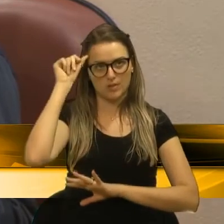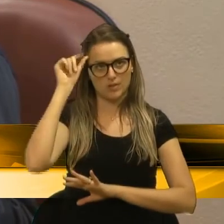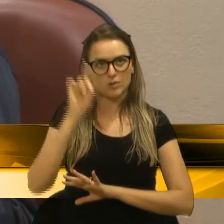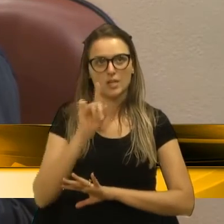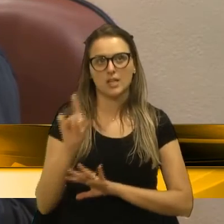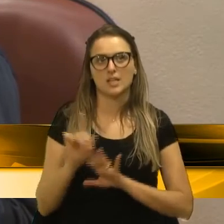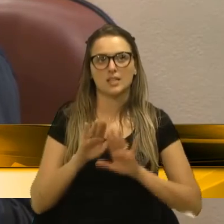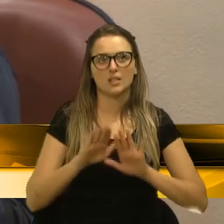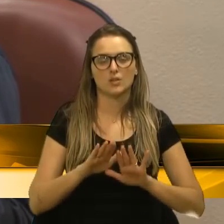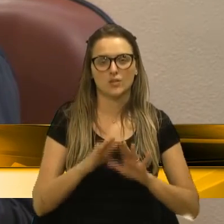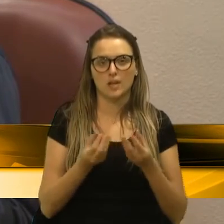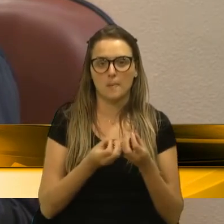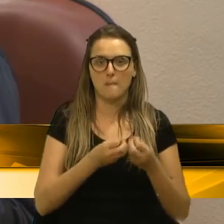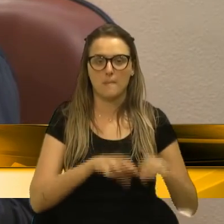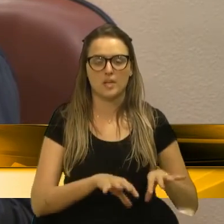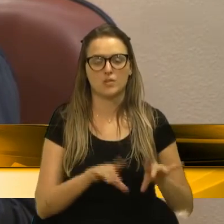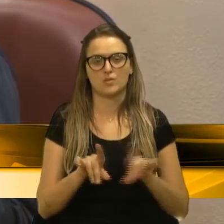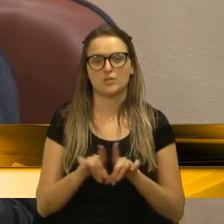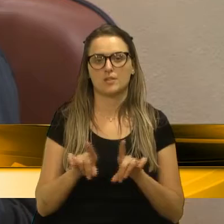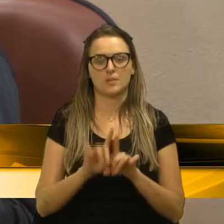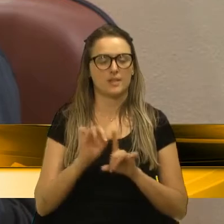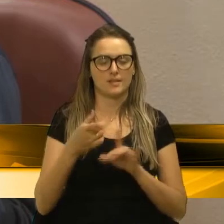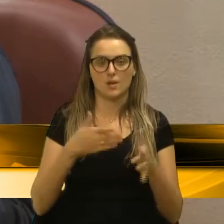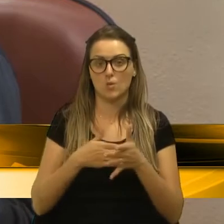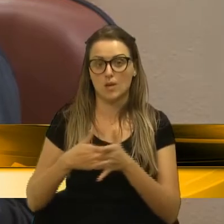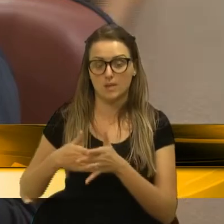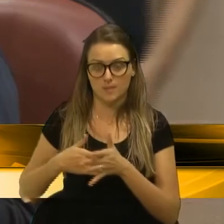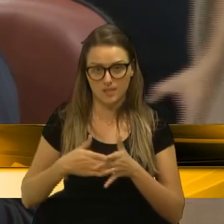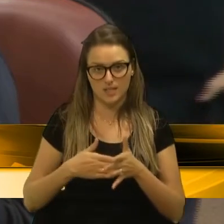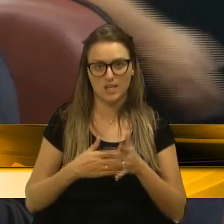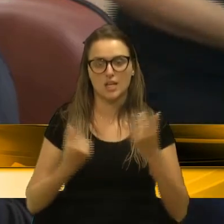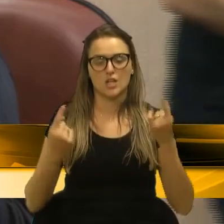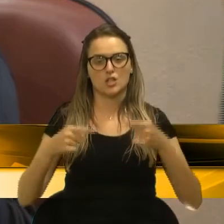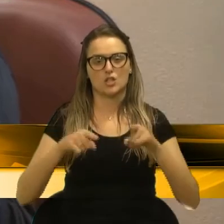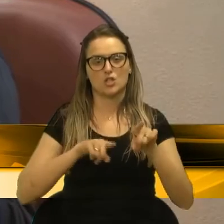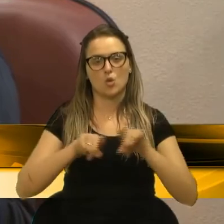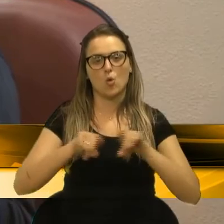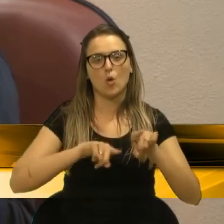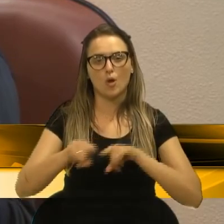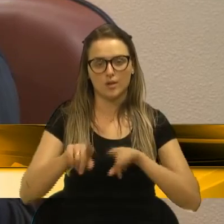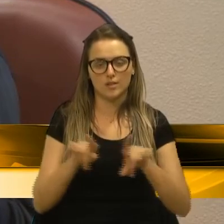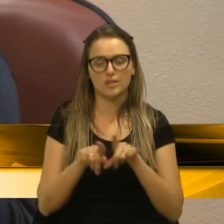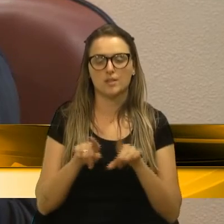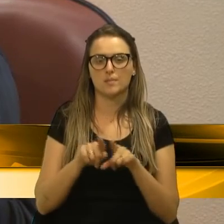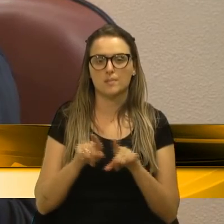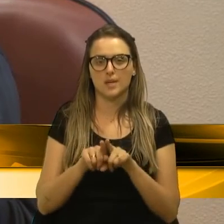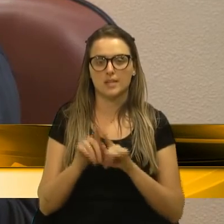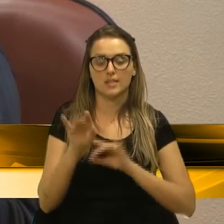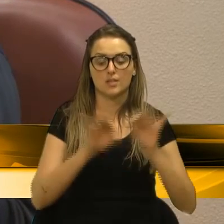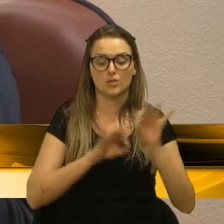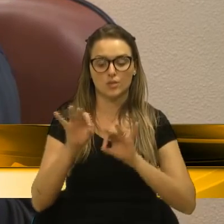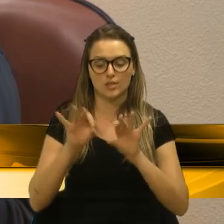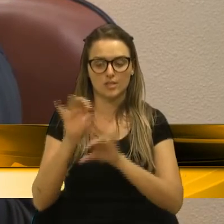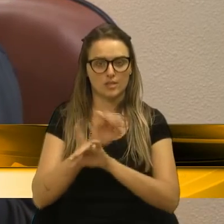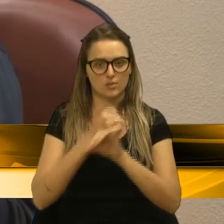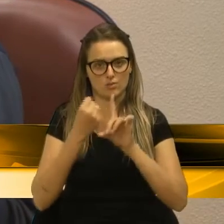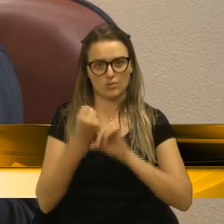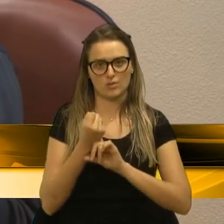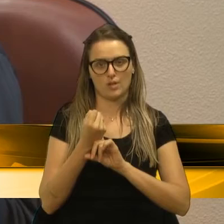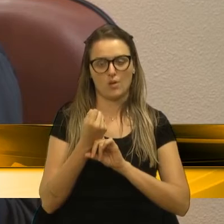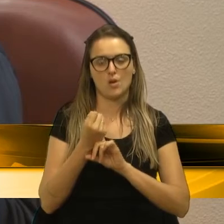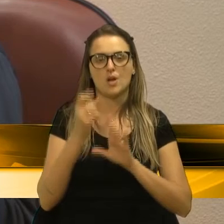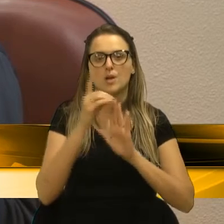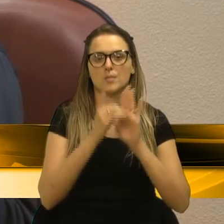fica suscetível a prejuízos, tampouco restringe concorrentes em face da exigência prévia da qualificação das organizações sociais